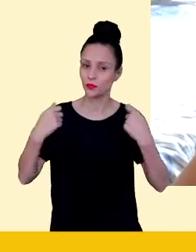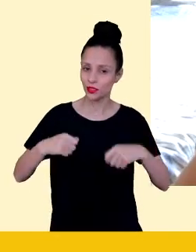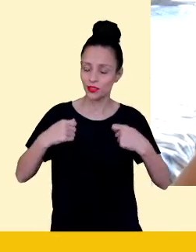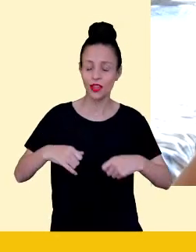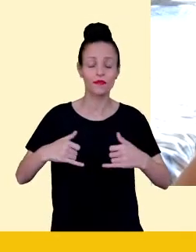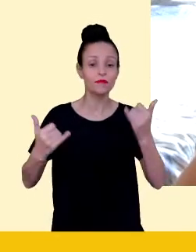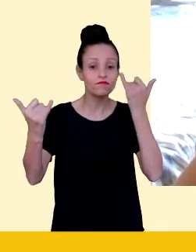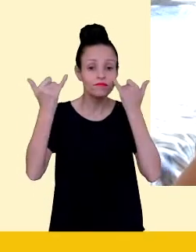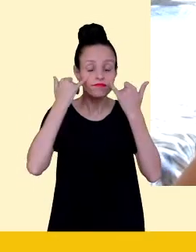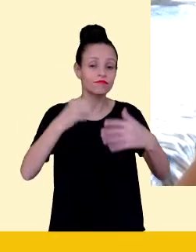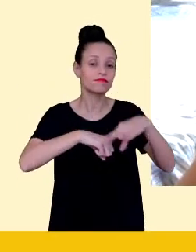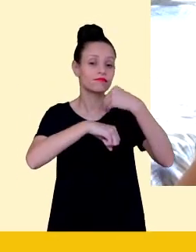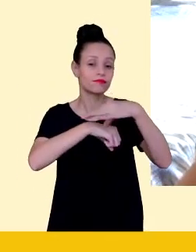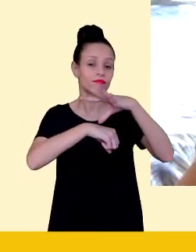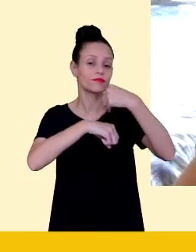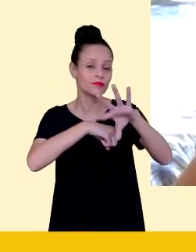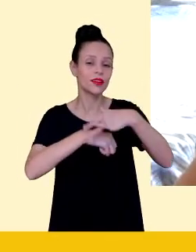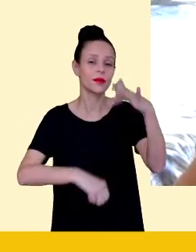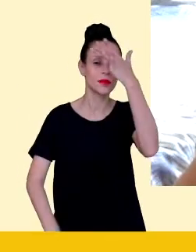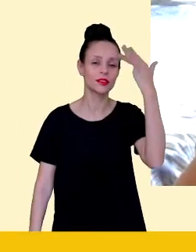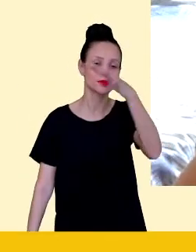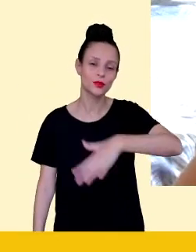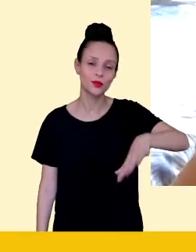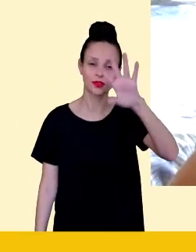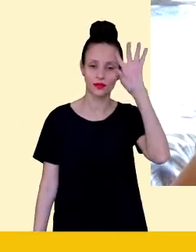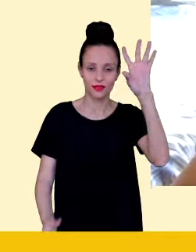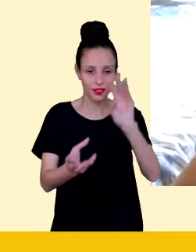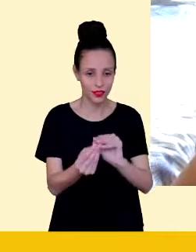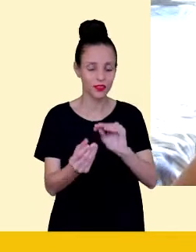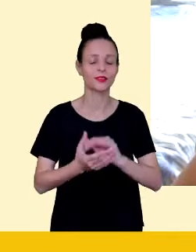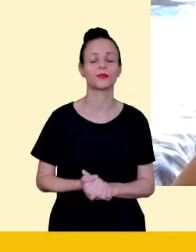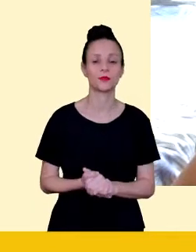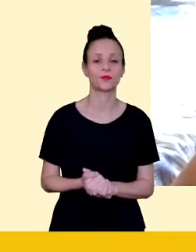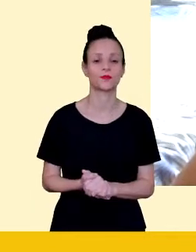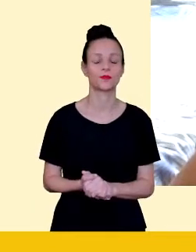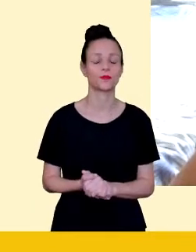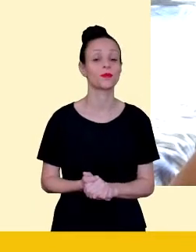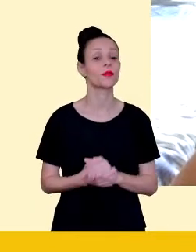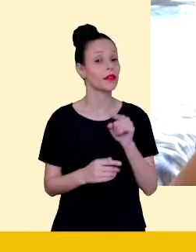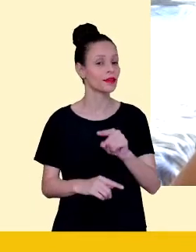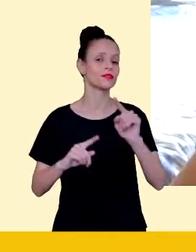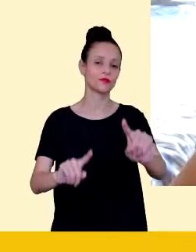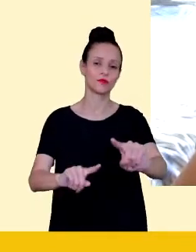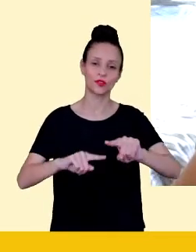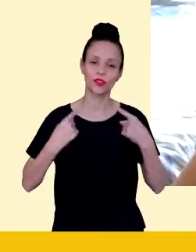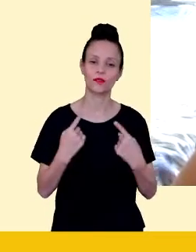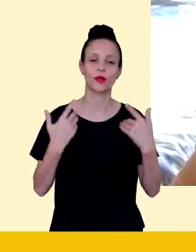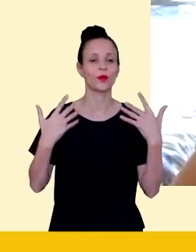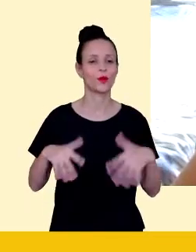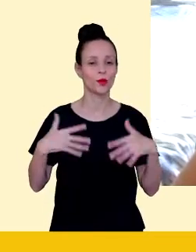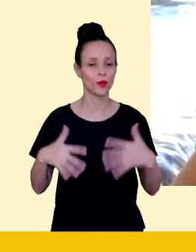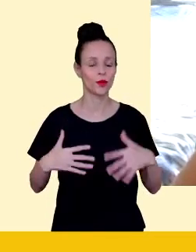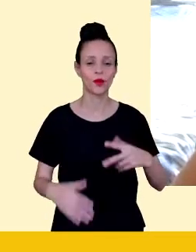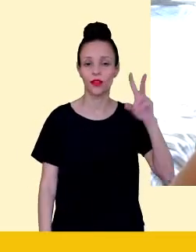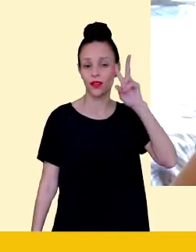gente precisava de informar, para as pessoas entenderem o que estava sendo dito. E aí esse